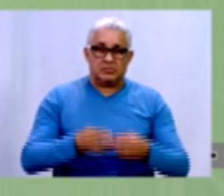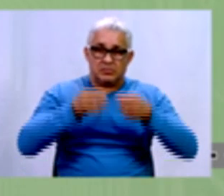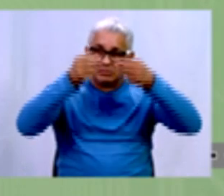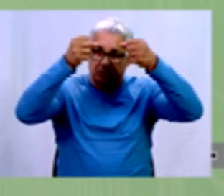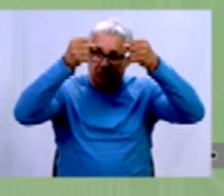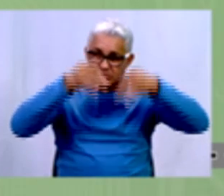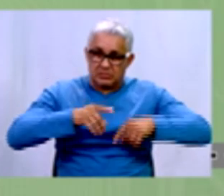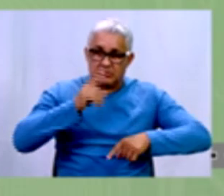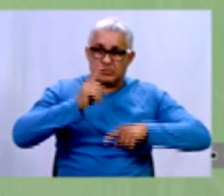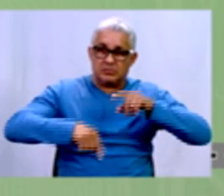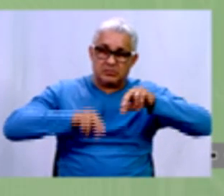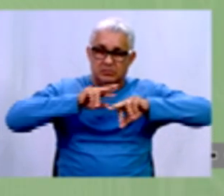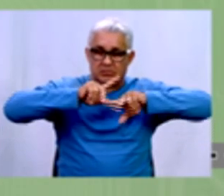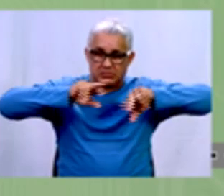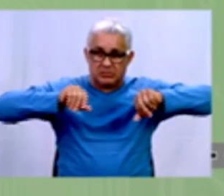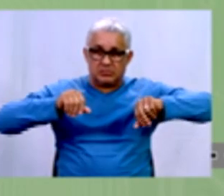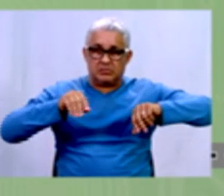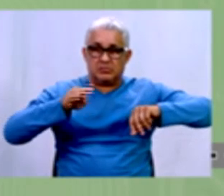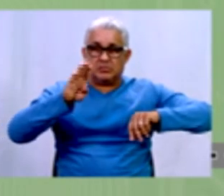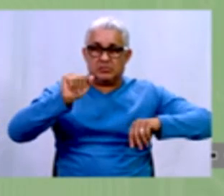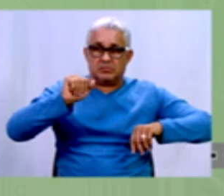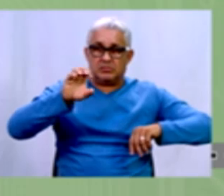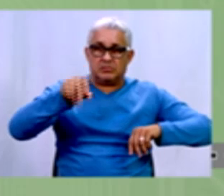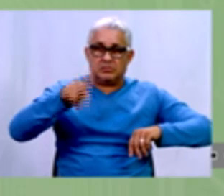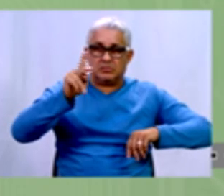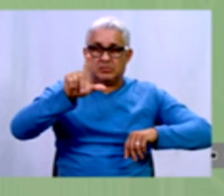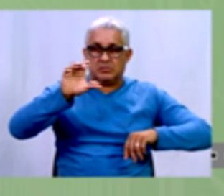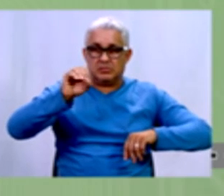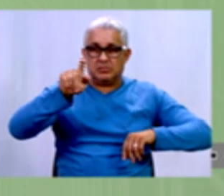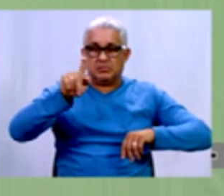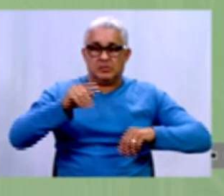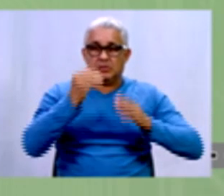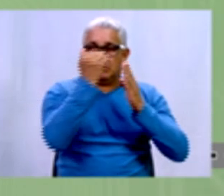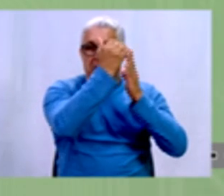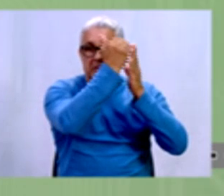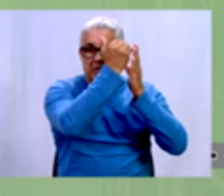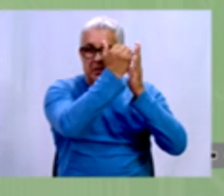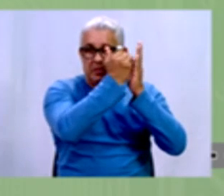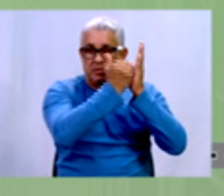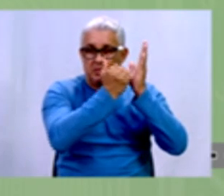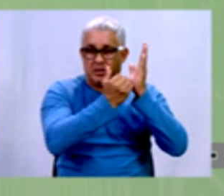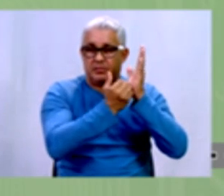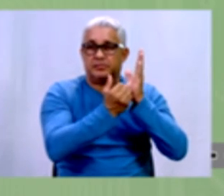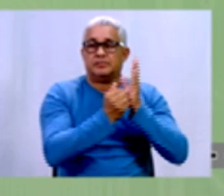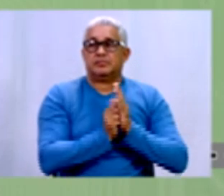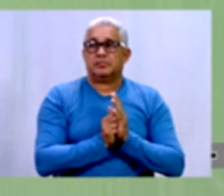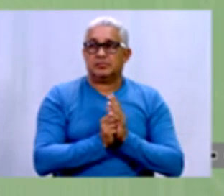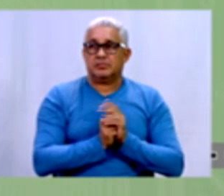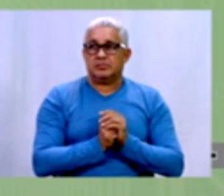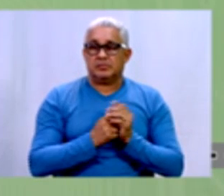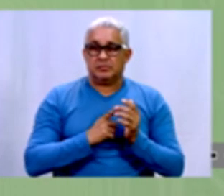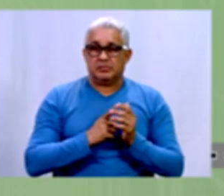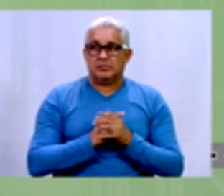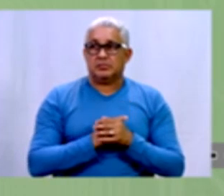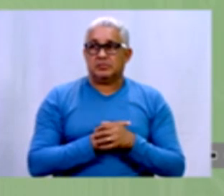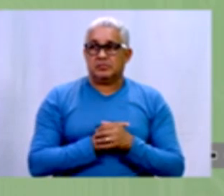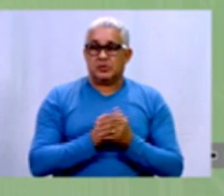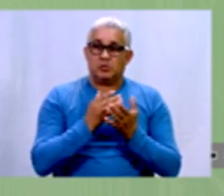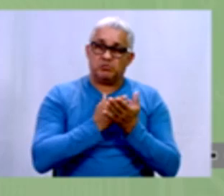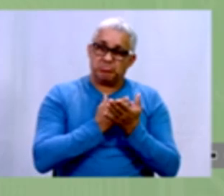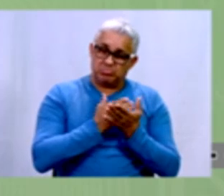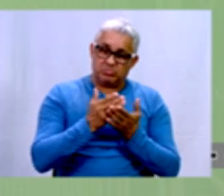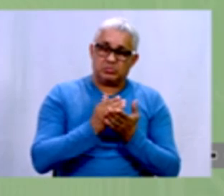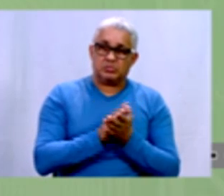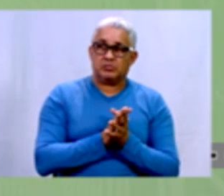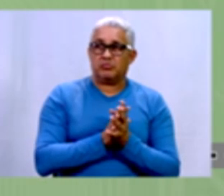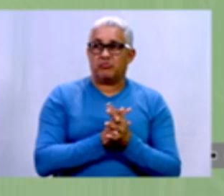respeito do Product Backlog, que são os requisitos, é uma lista de todo o Product Backlog, estamos com ele bem aqui no início,